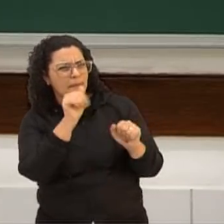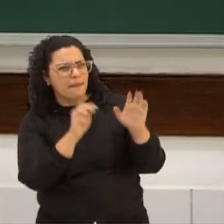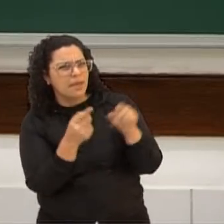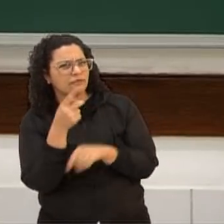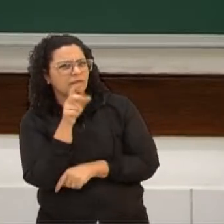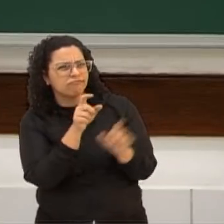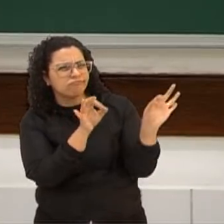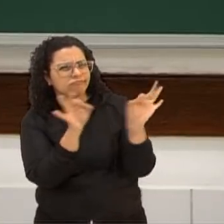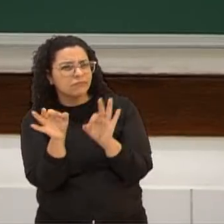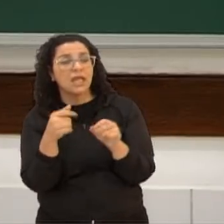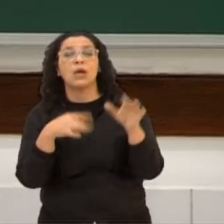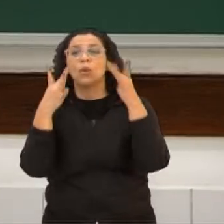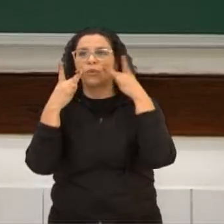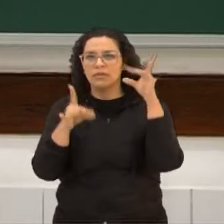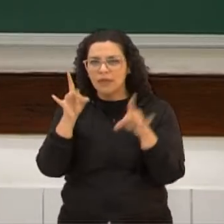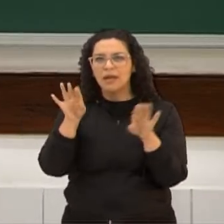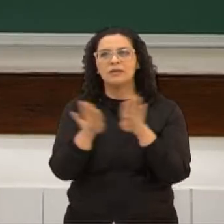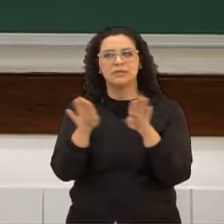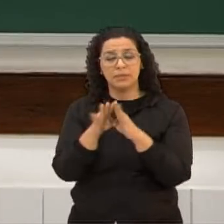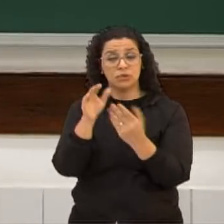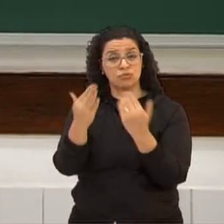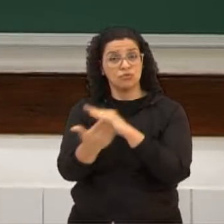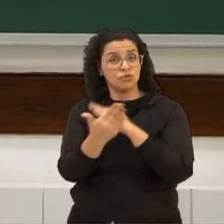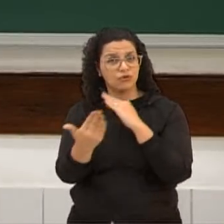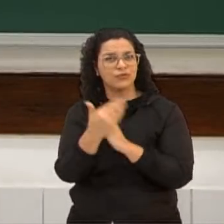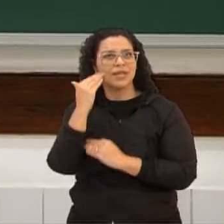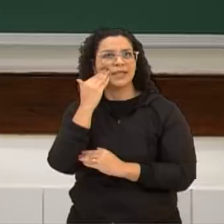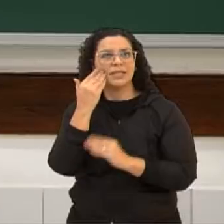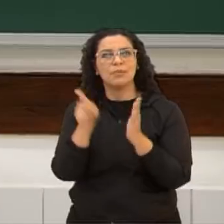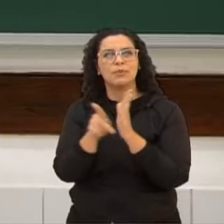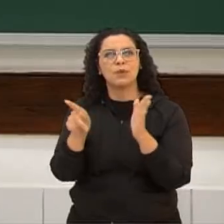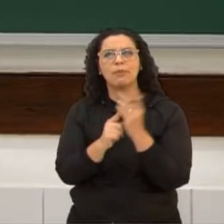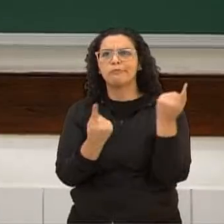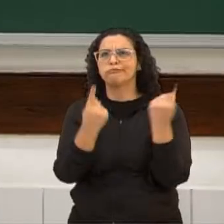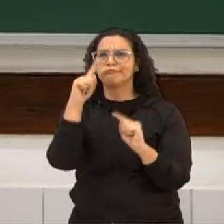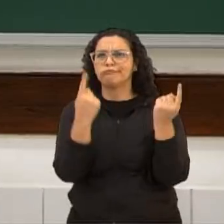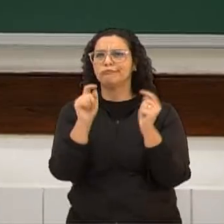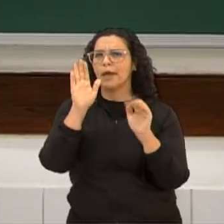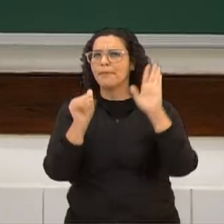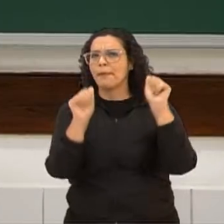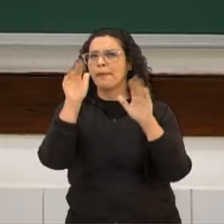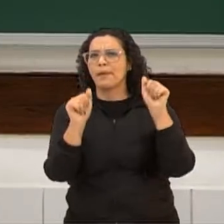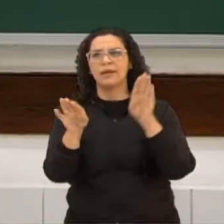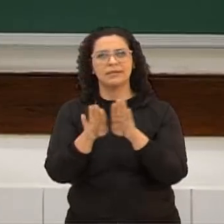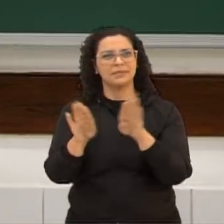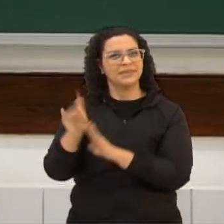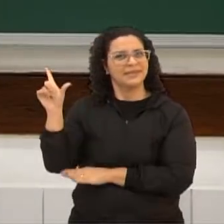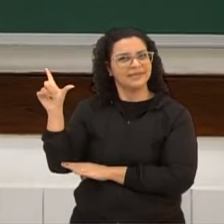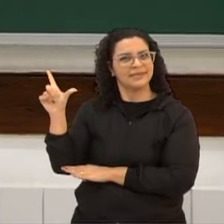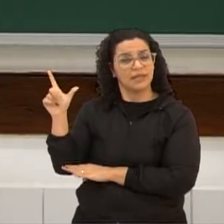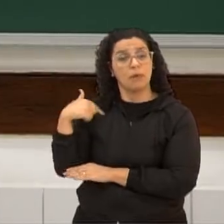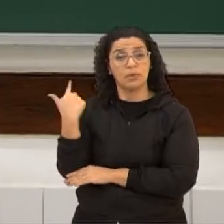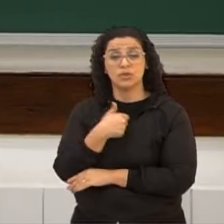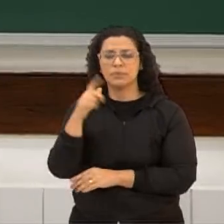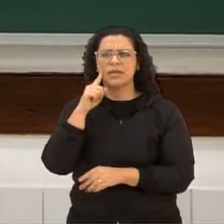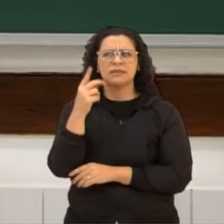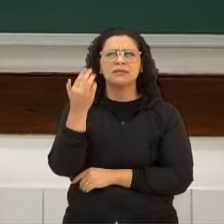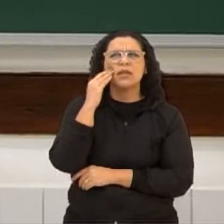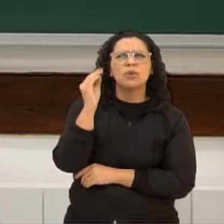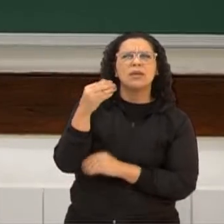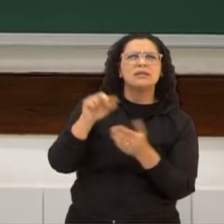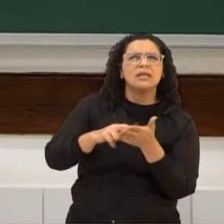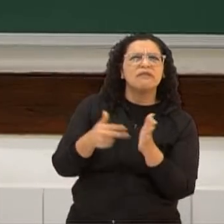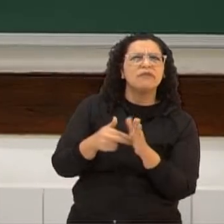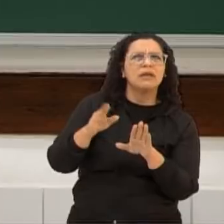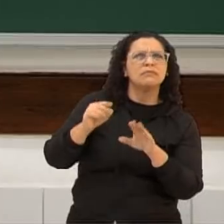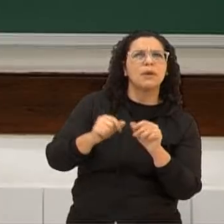teatro pode muito bem nos ajudar a compreender essa questão desses gestos, tá? Então, ao fazer as mímicas, você precisa interpretá-las. E